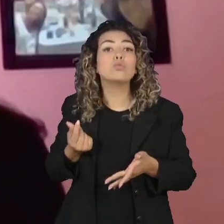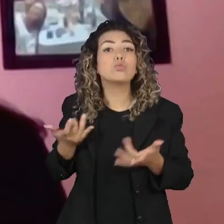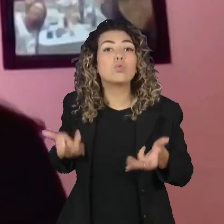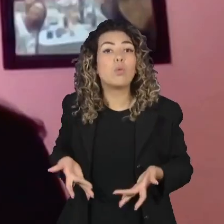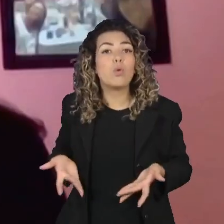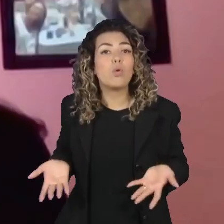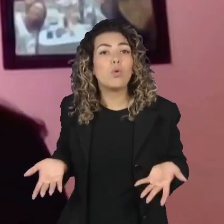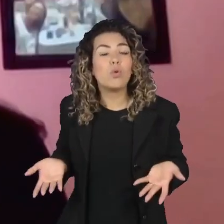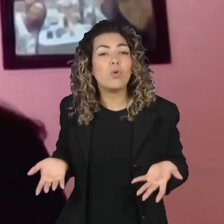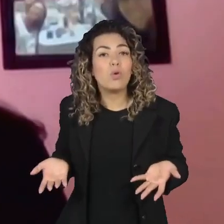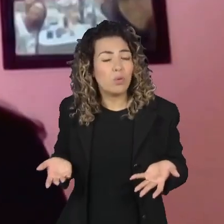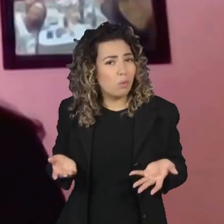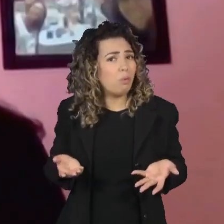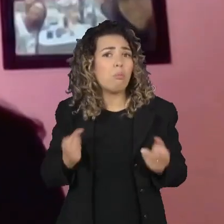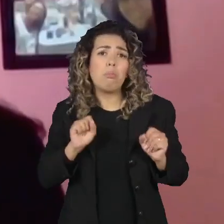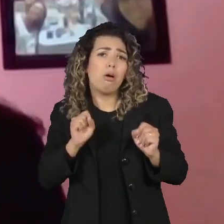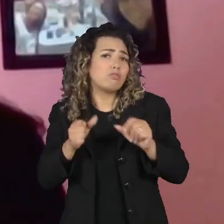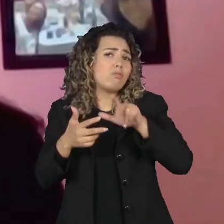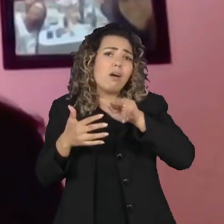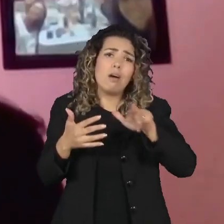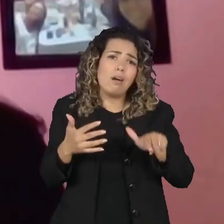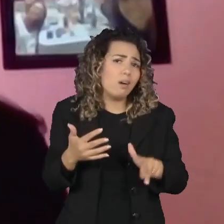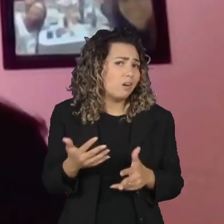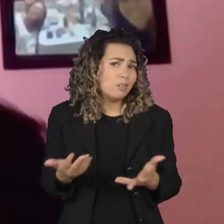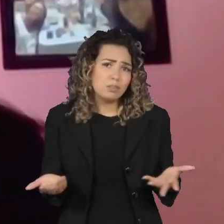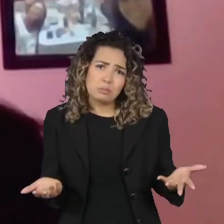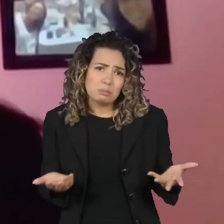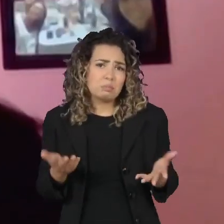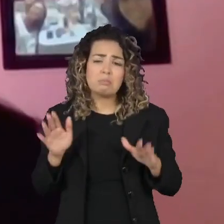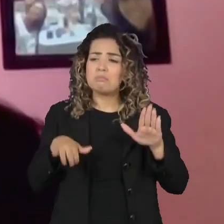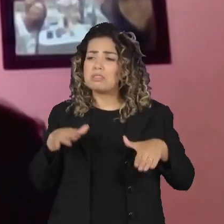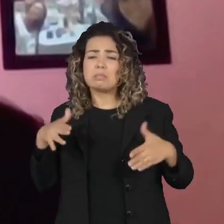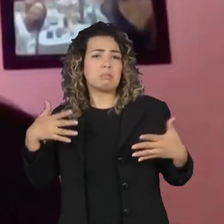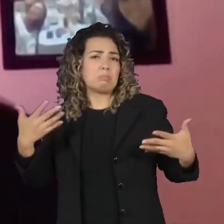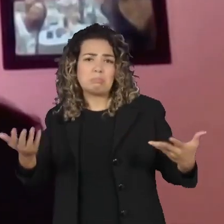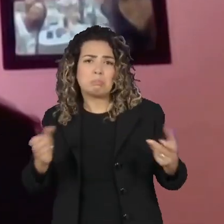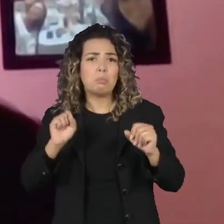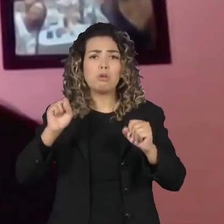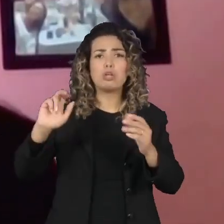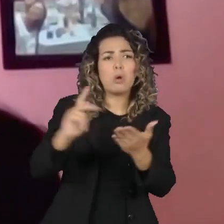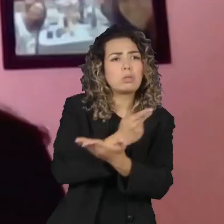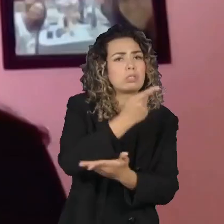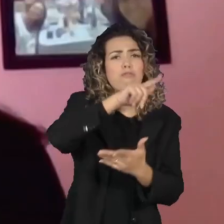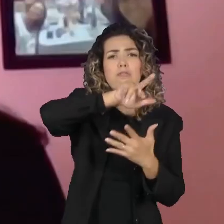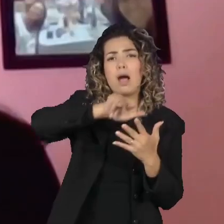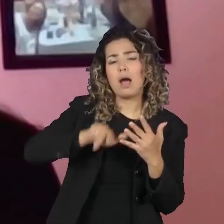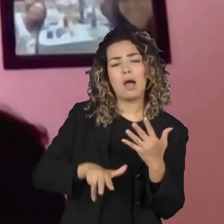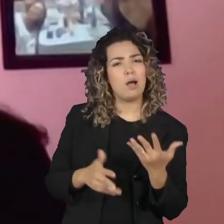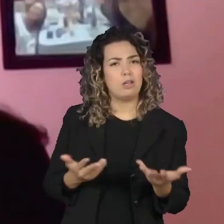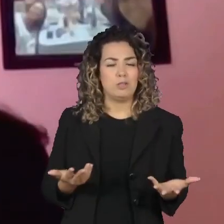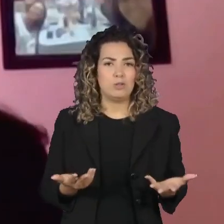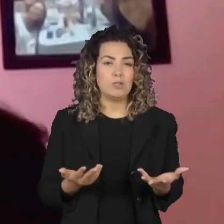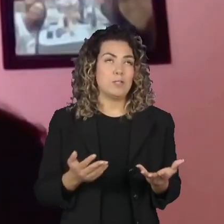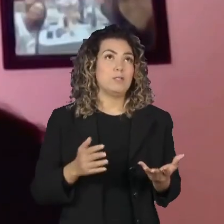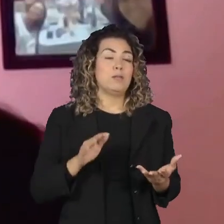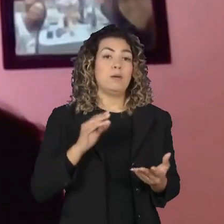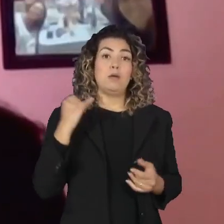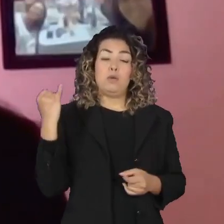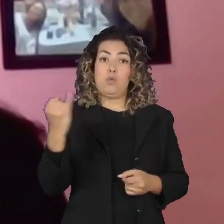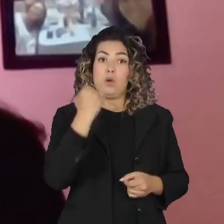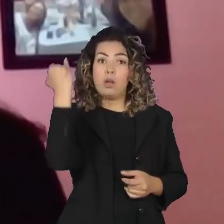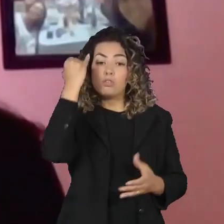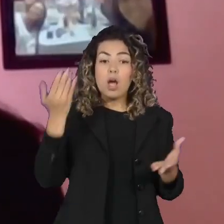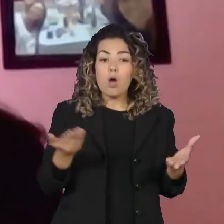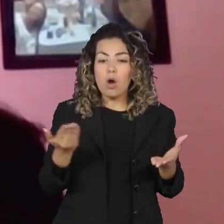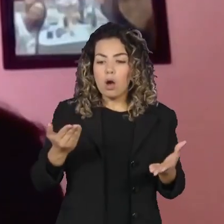de possibilidades, uma série de estímulos. Então, nesse momento, o que vai ditar a